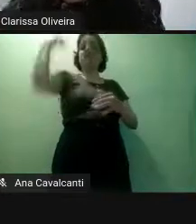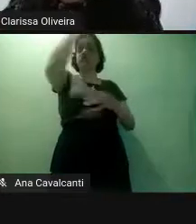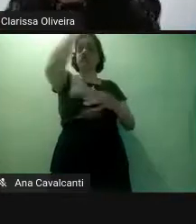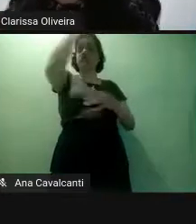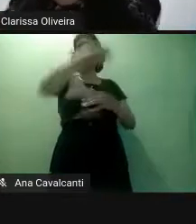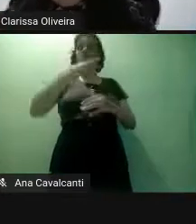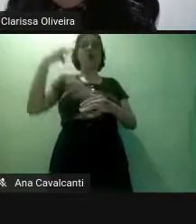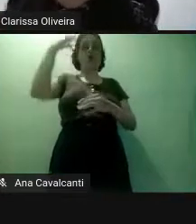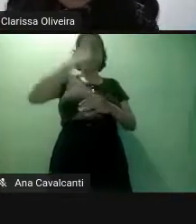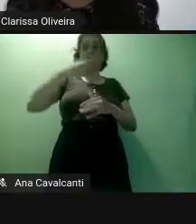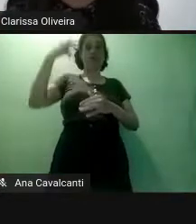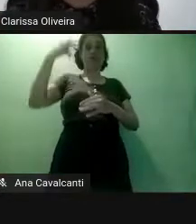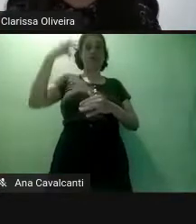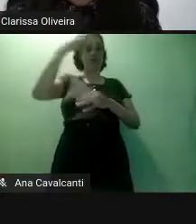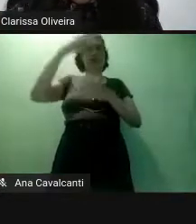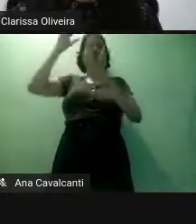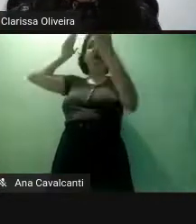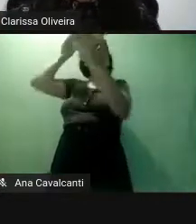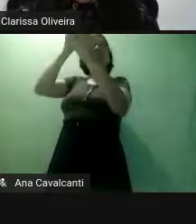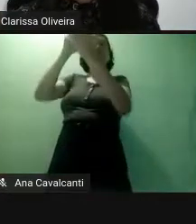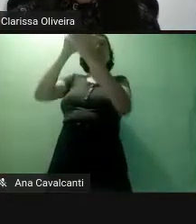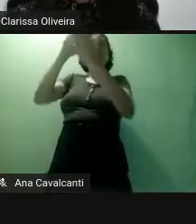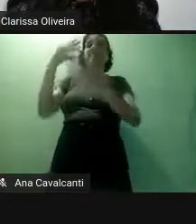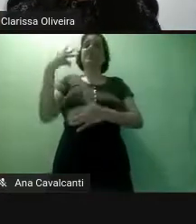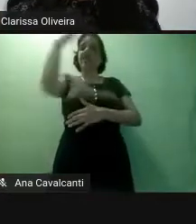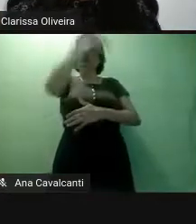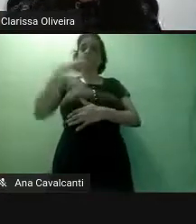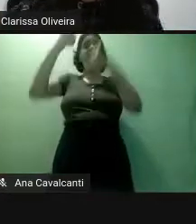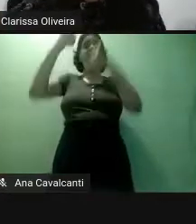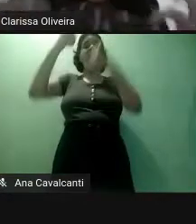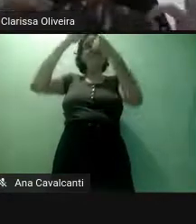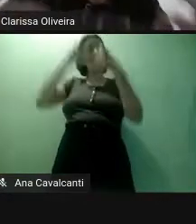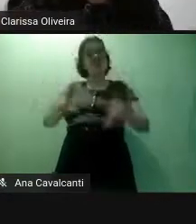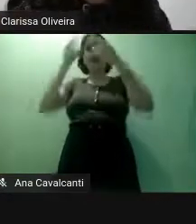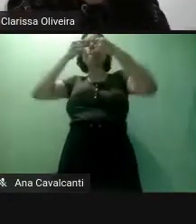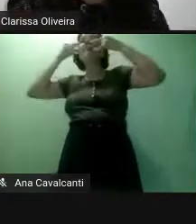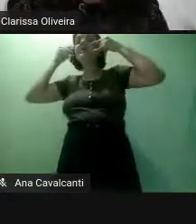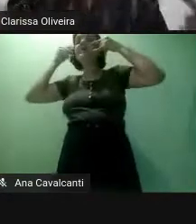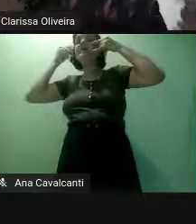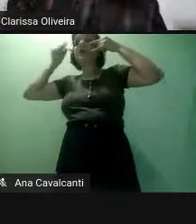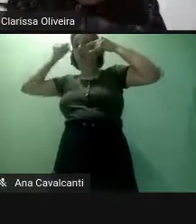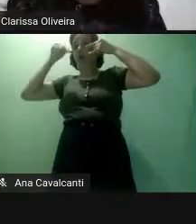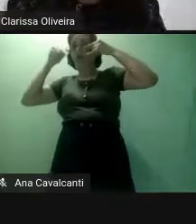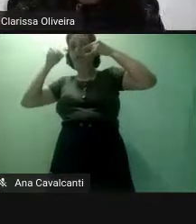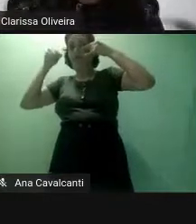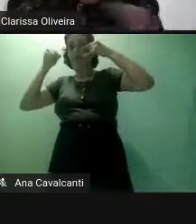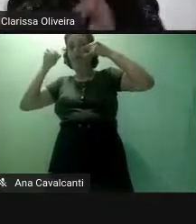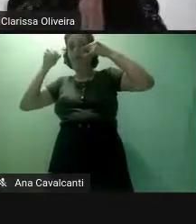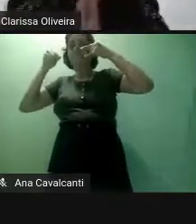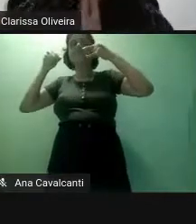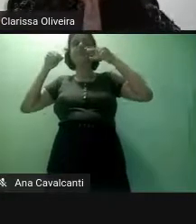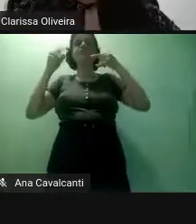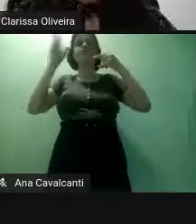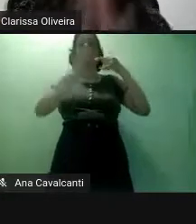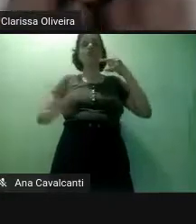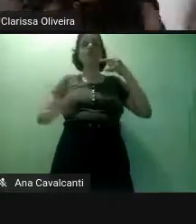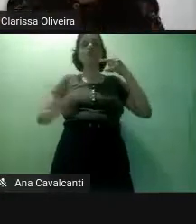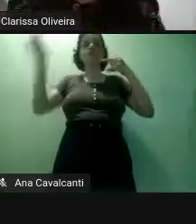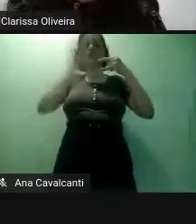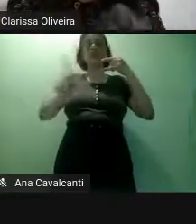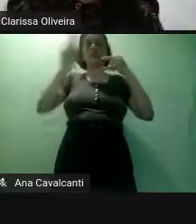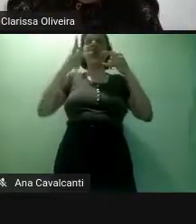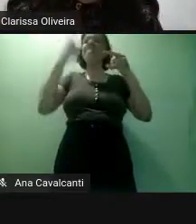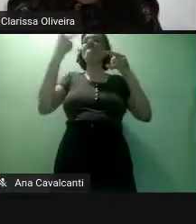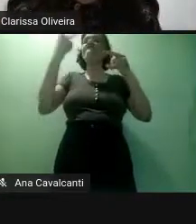pode ultrapassar esse tempo. Por quê? Porque quando ninguém vai usar máscara e vai permanecer mudo,